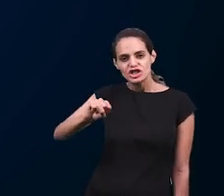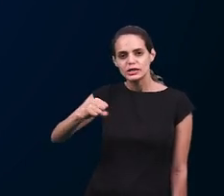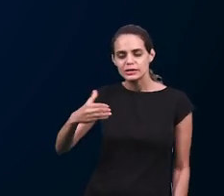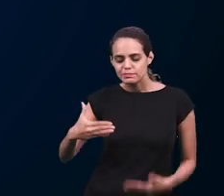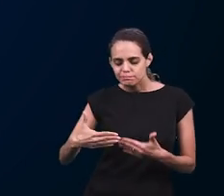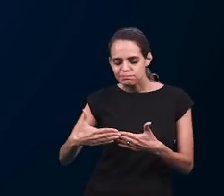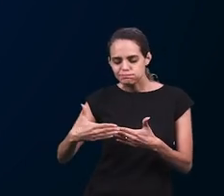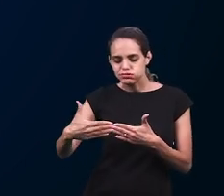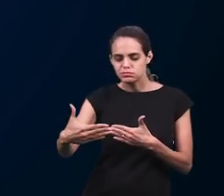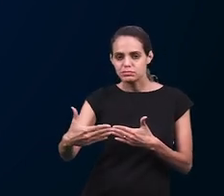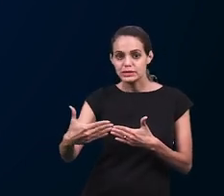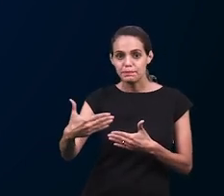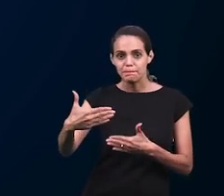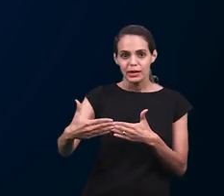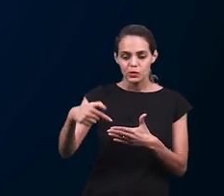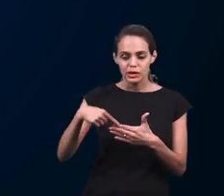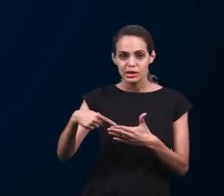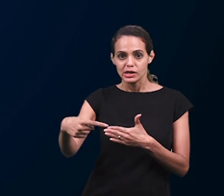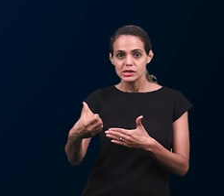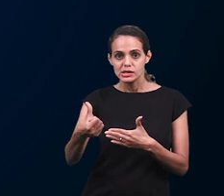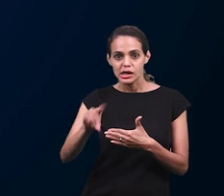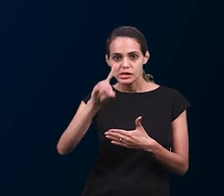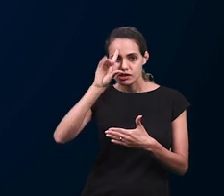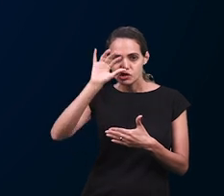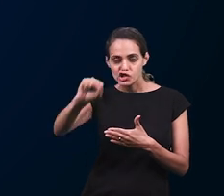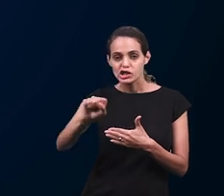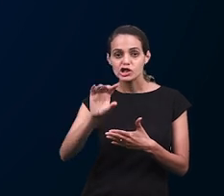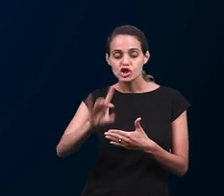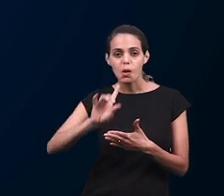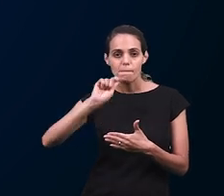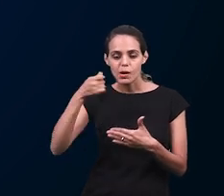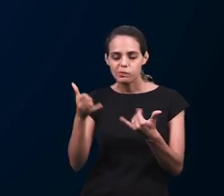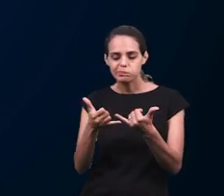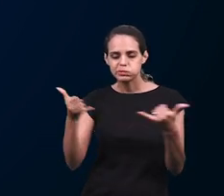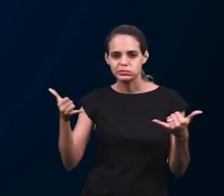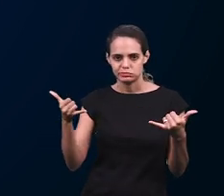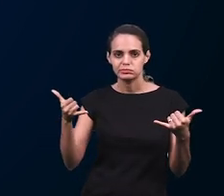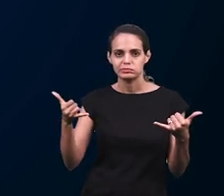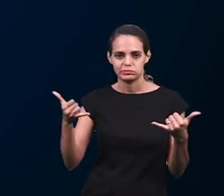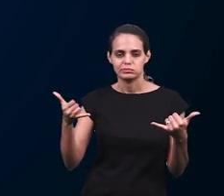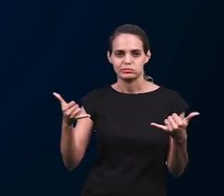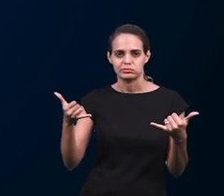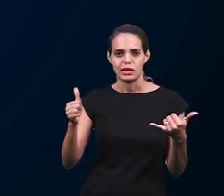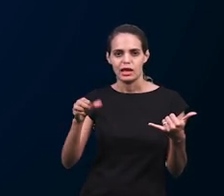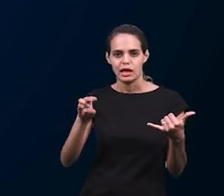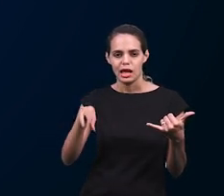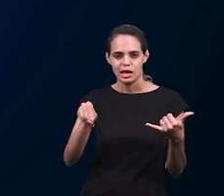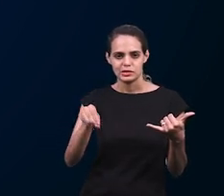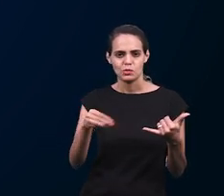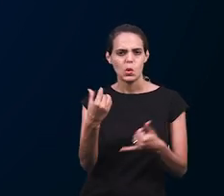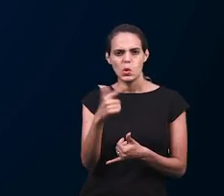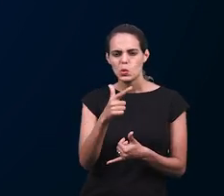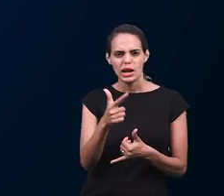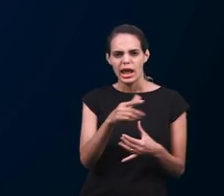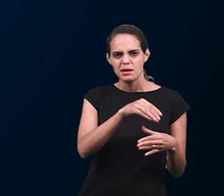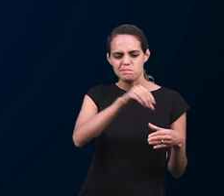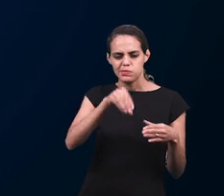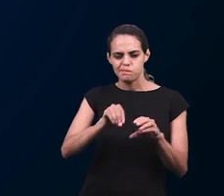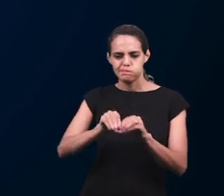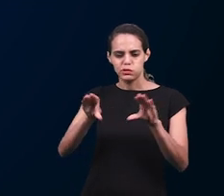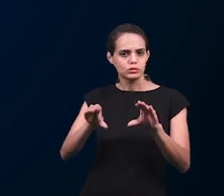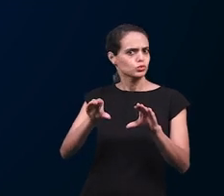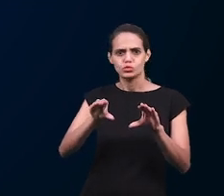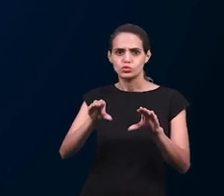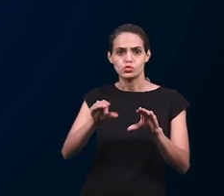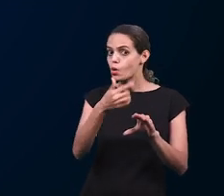eles iriam comer pães asmos. Mas o pão que eles iriam comer ali era o pão sem fermento, sem